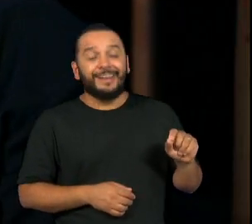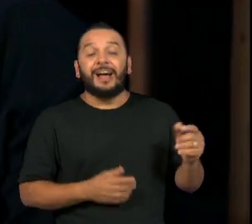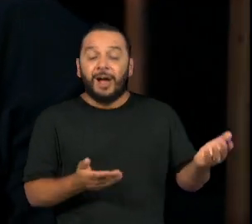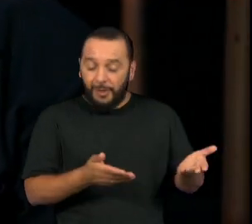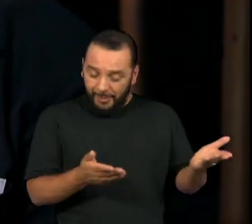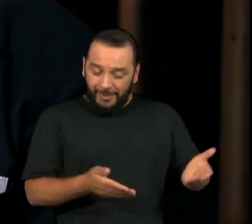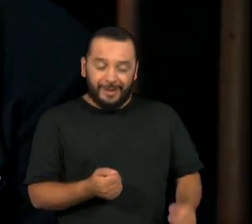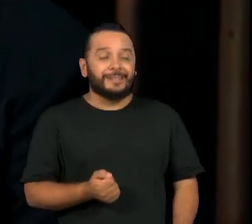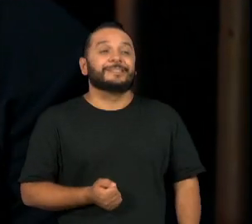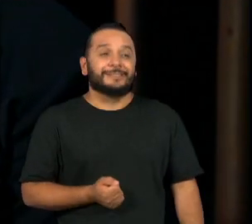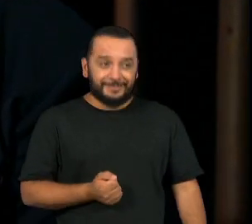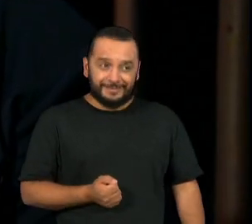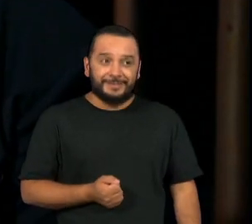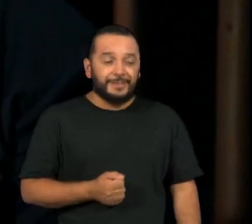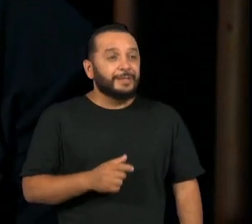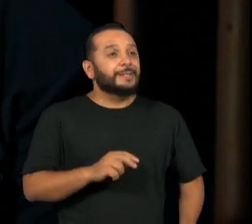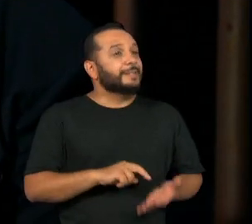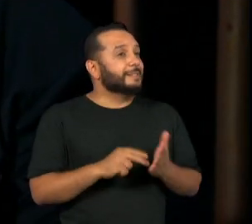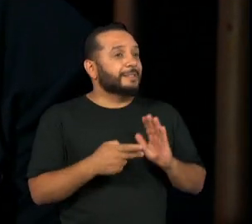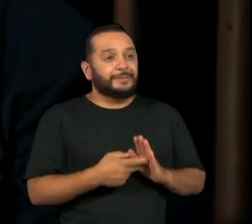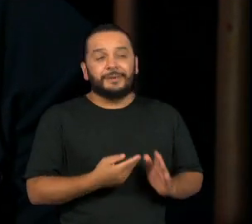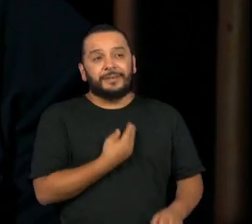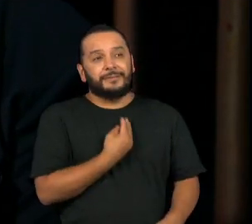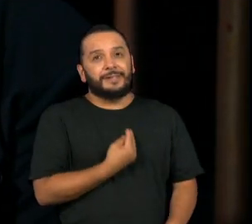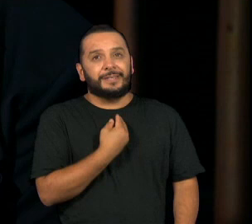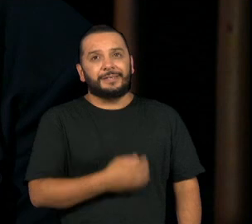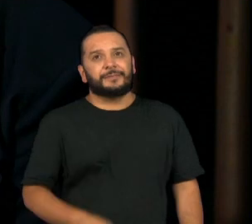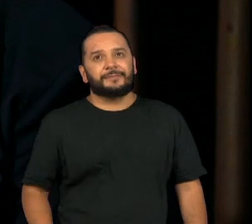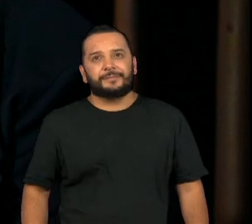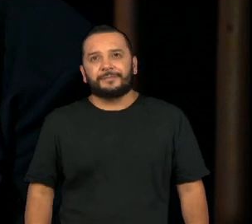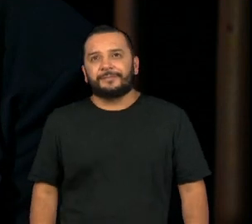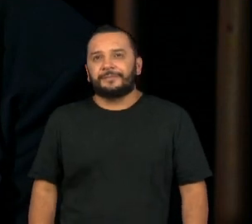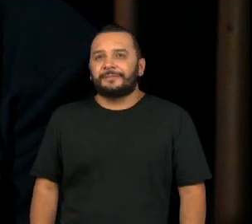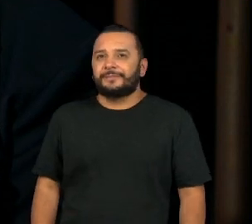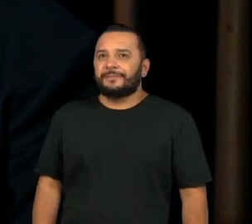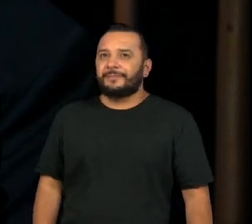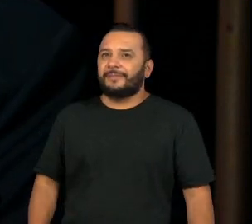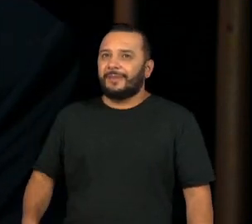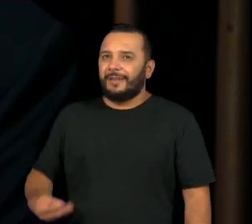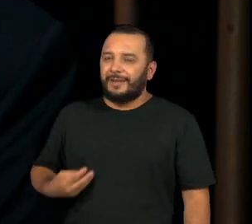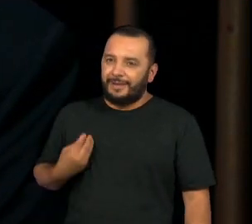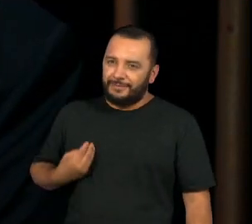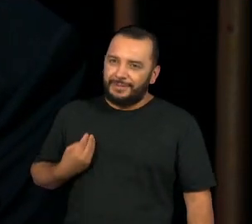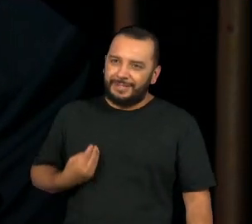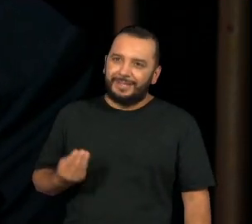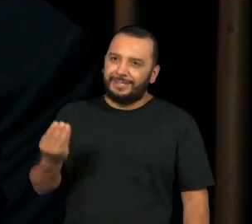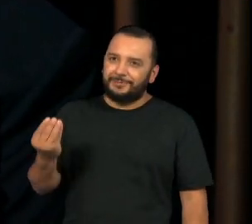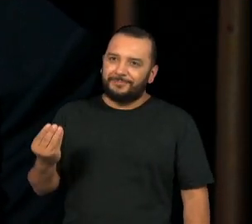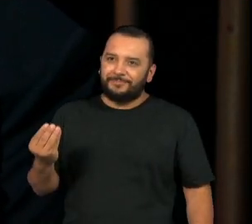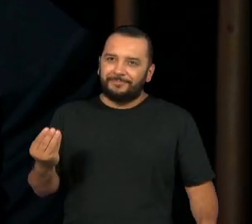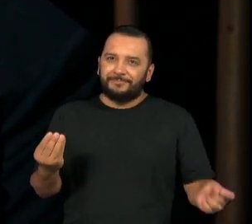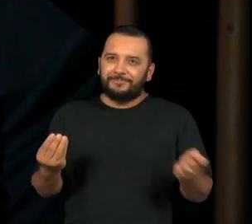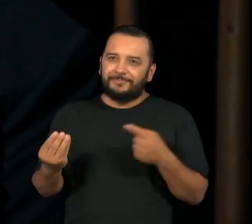agora. Vamos nessa. Você vai me dizer o que é a vida. A vida